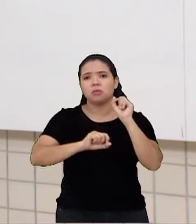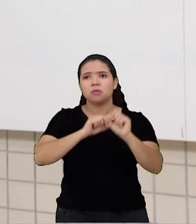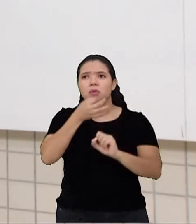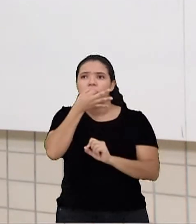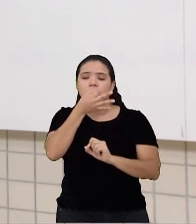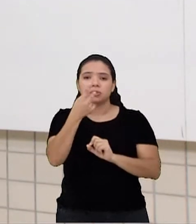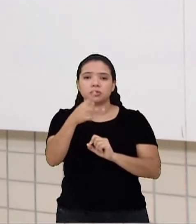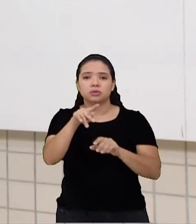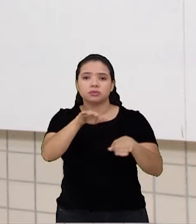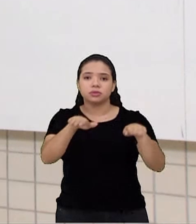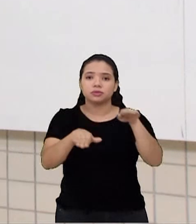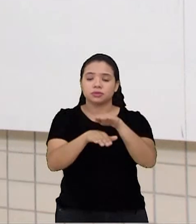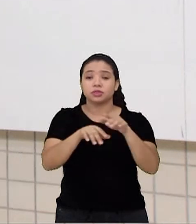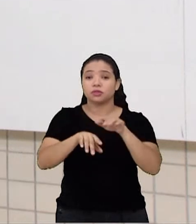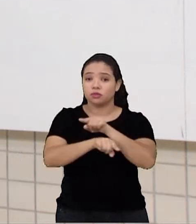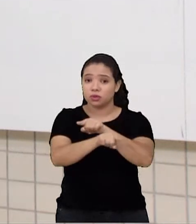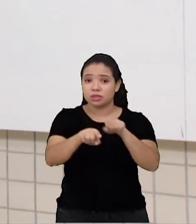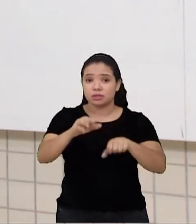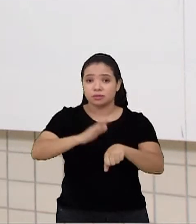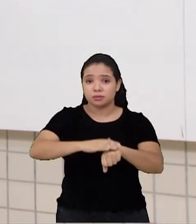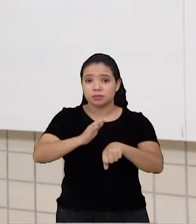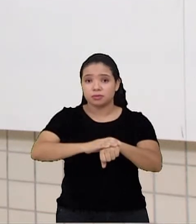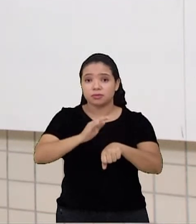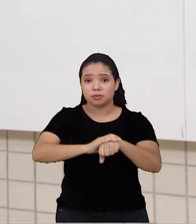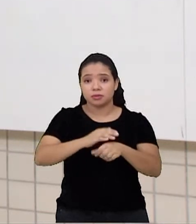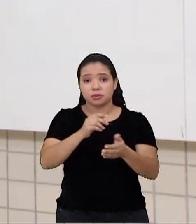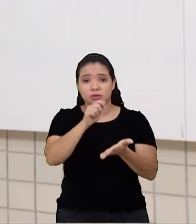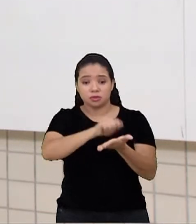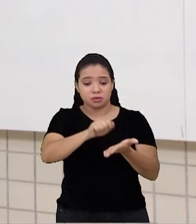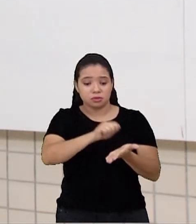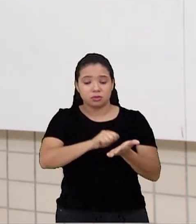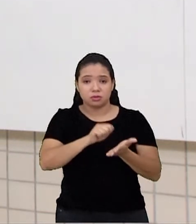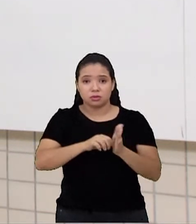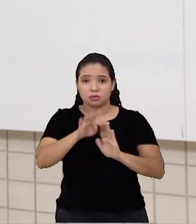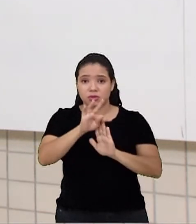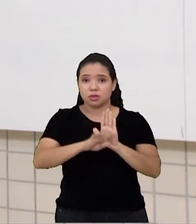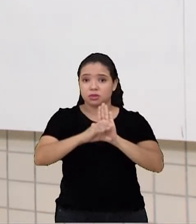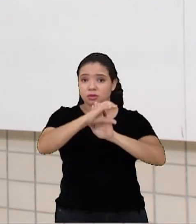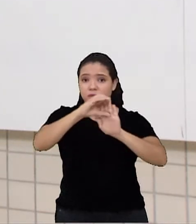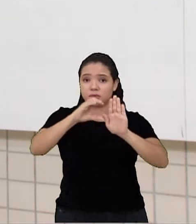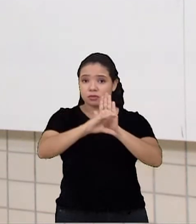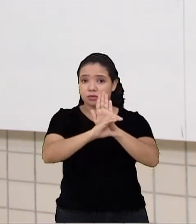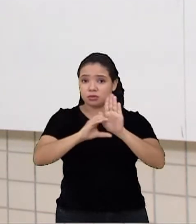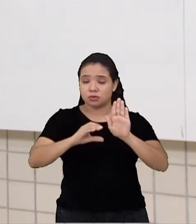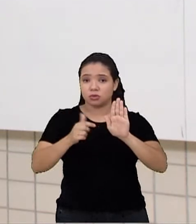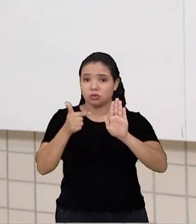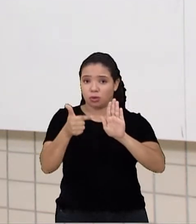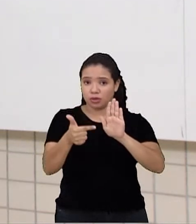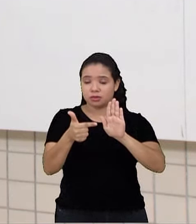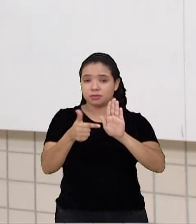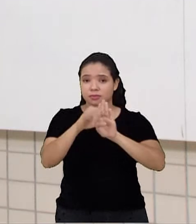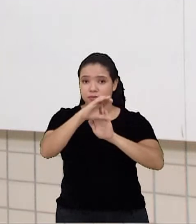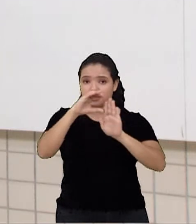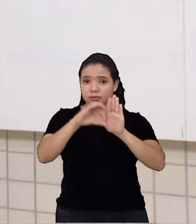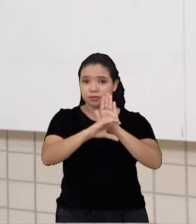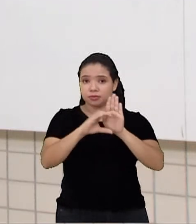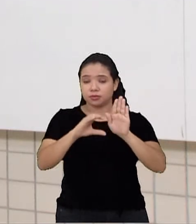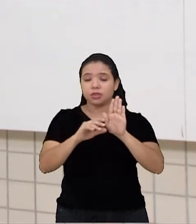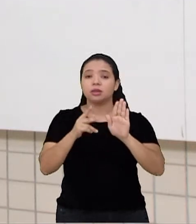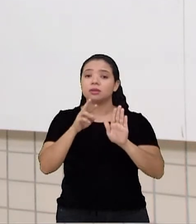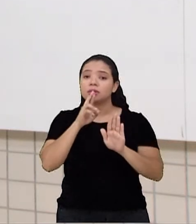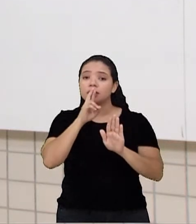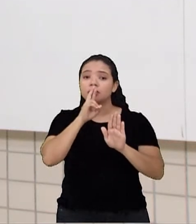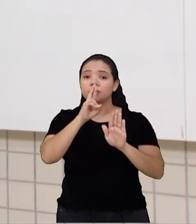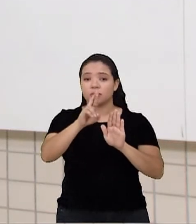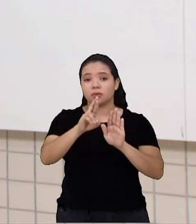um texto com 2 parágrafos, primeiro mostrando o resultado da